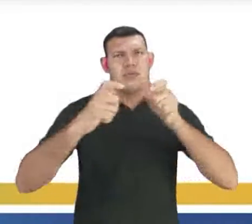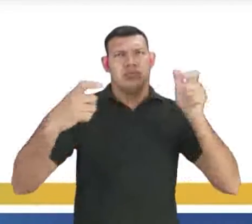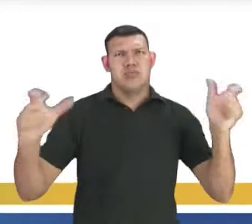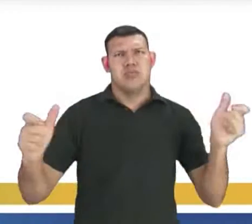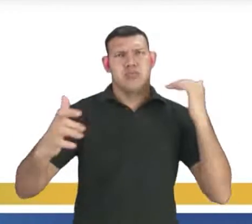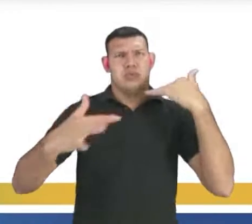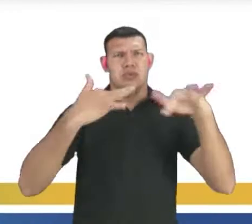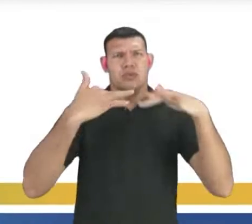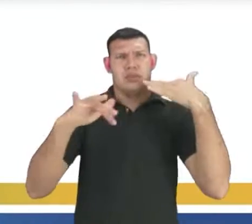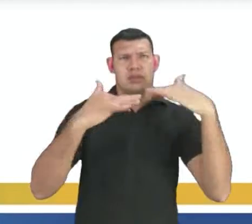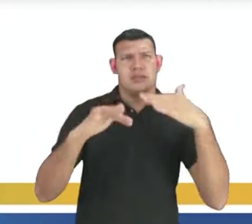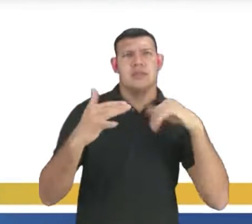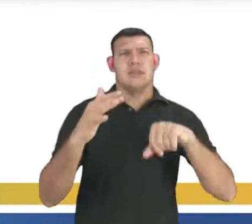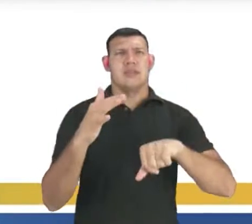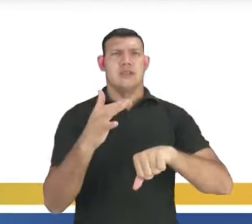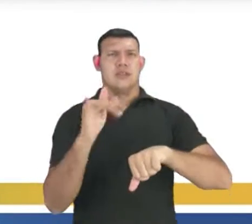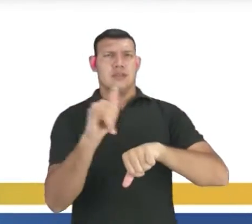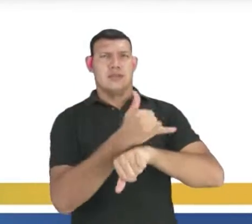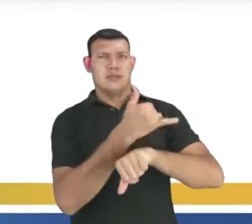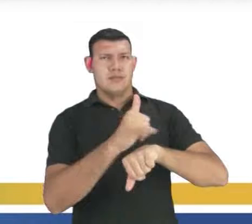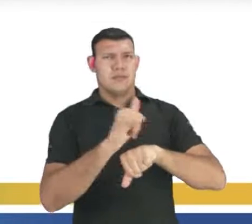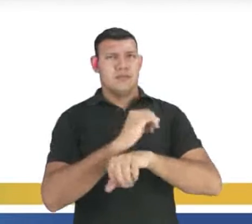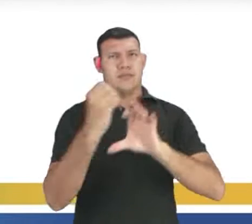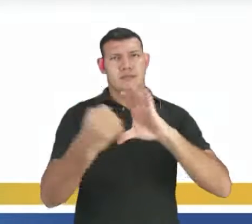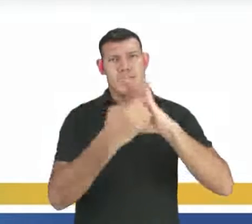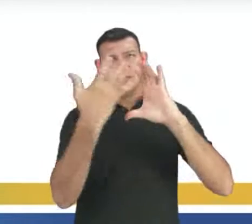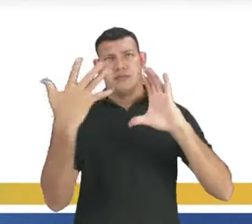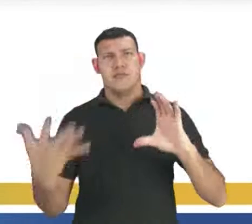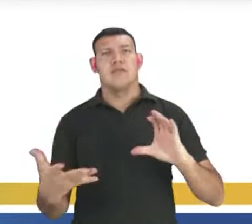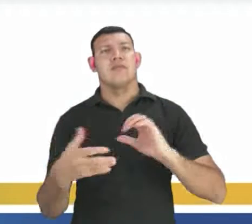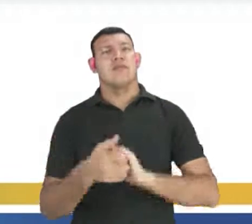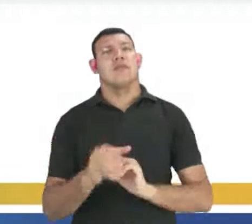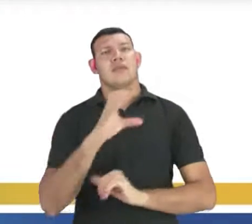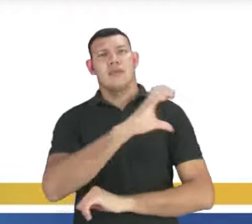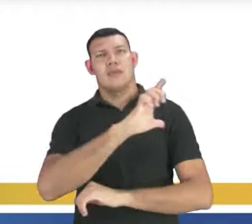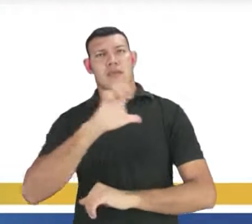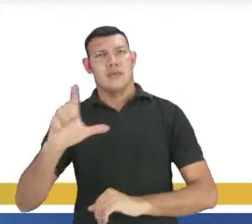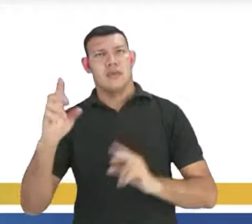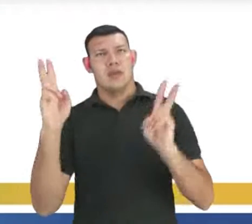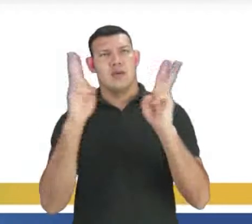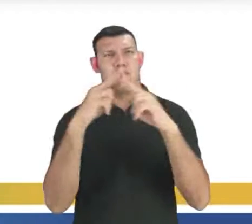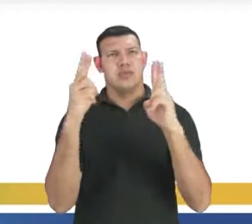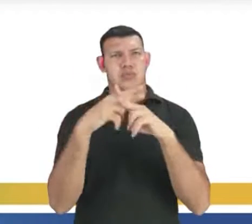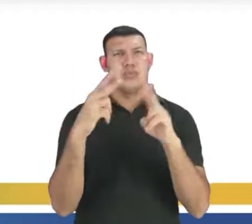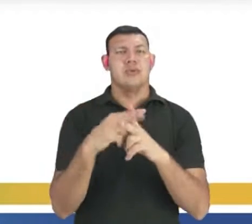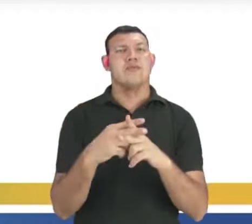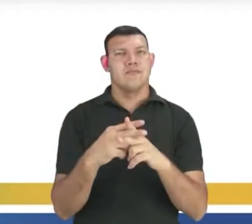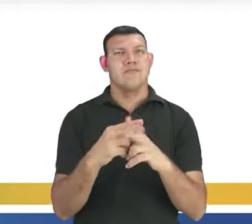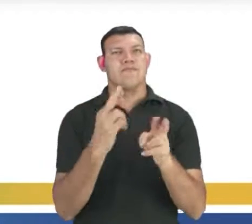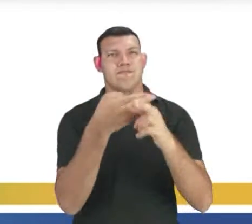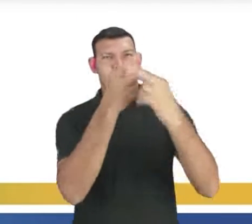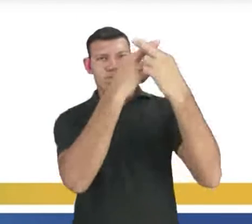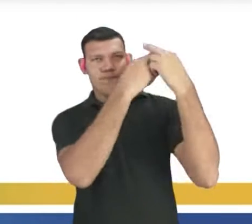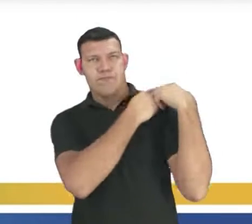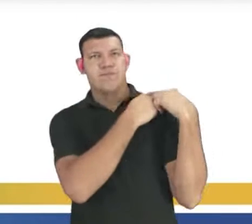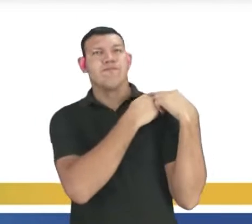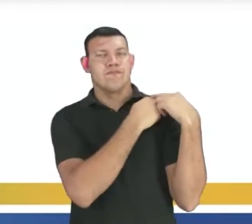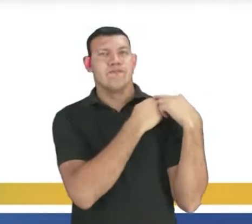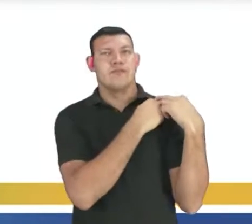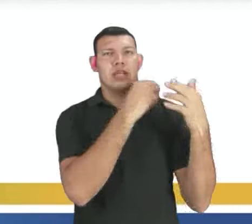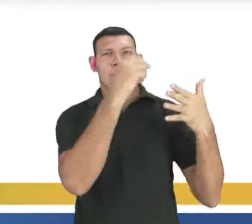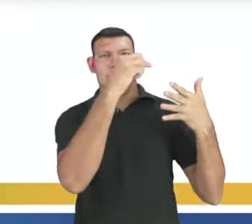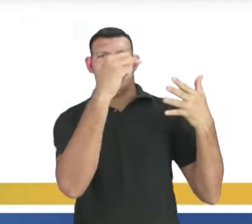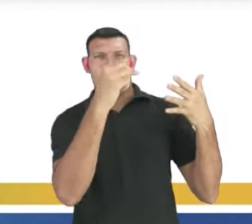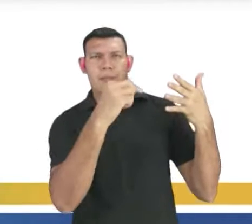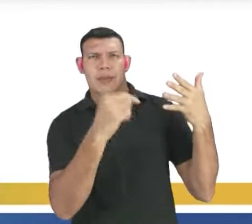de movimentos, técnicas e características, tenta-se classificar as lutas em função de uma série de critérios, como